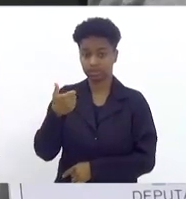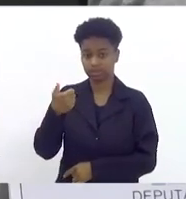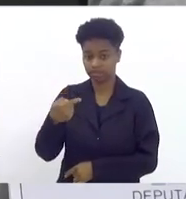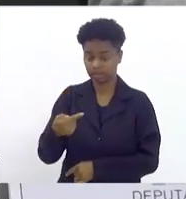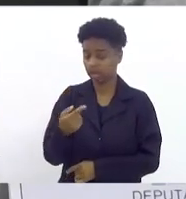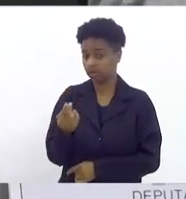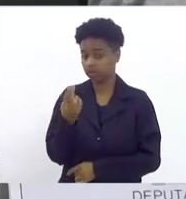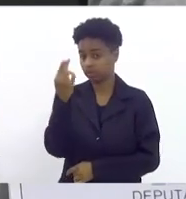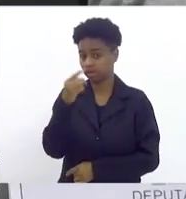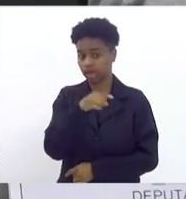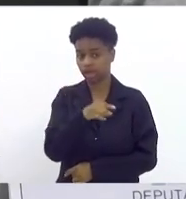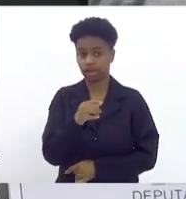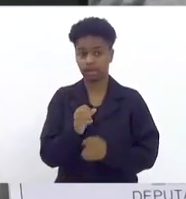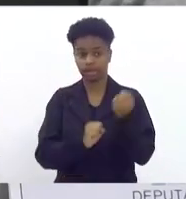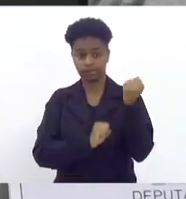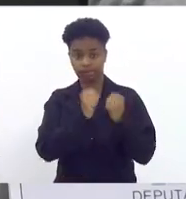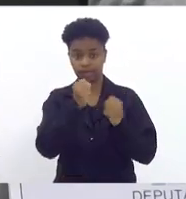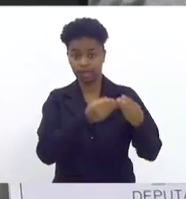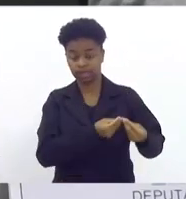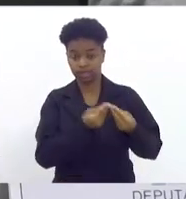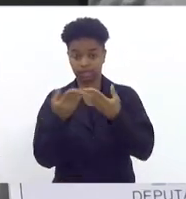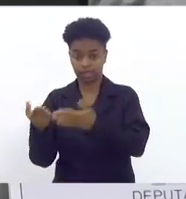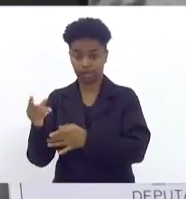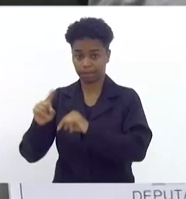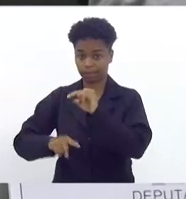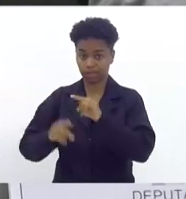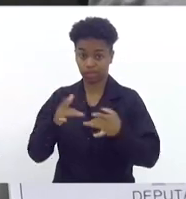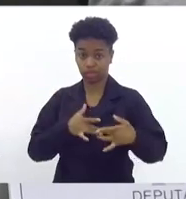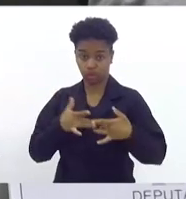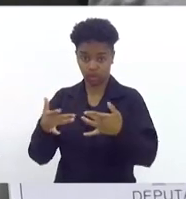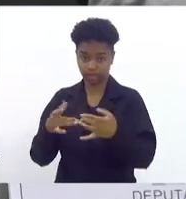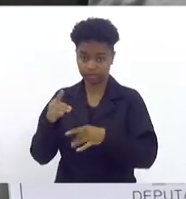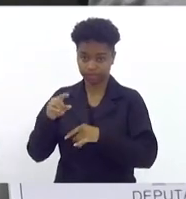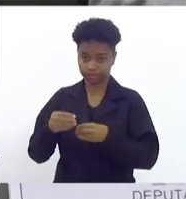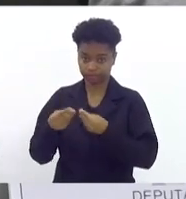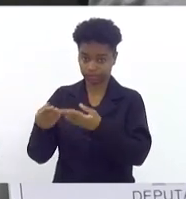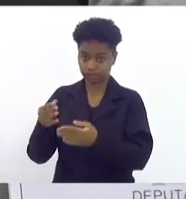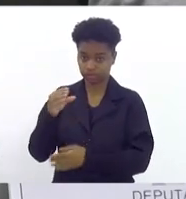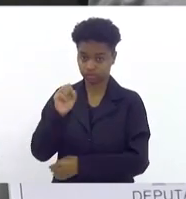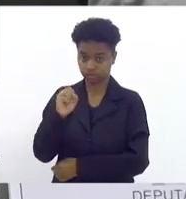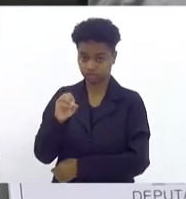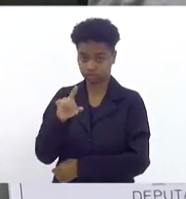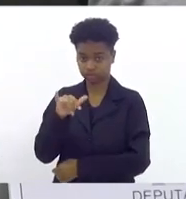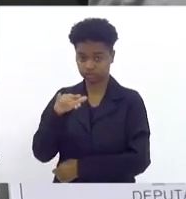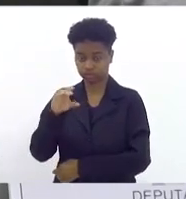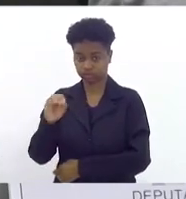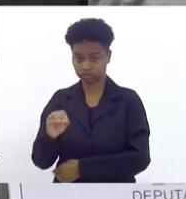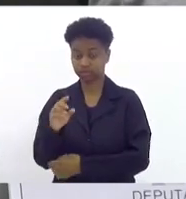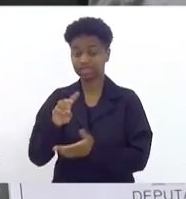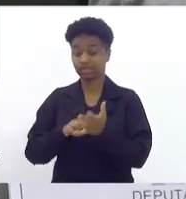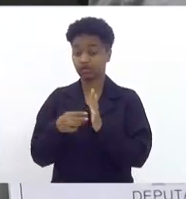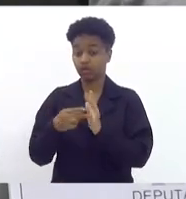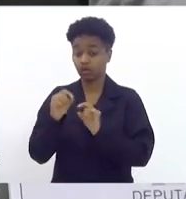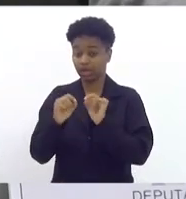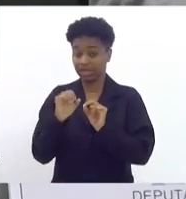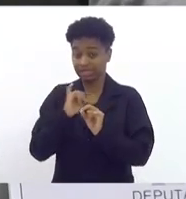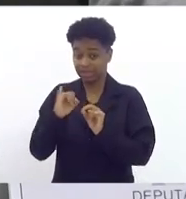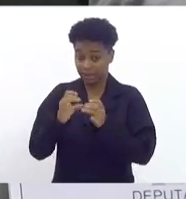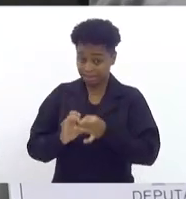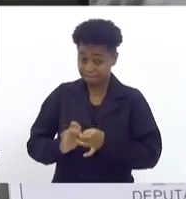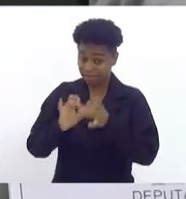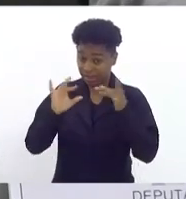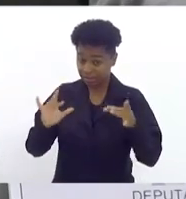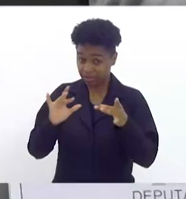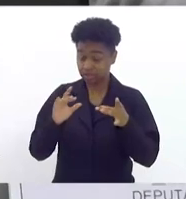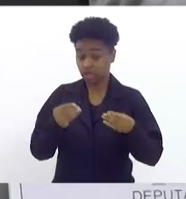os grandes geradores doem seus resíduos sólidos. Isso quer dizer que, conquanto permitida, a